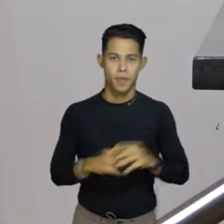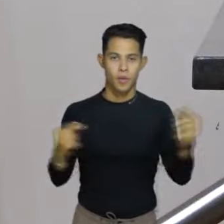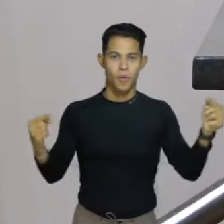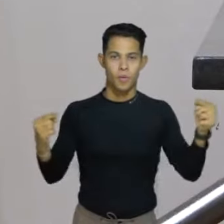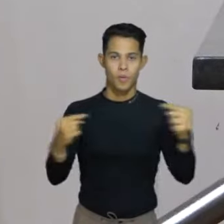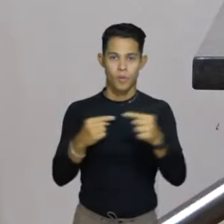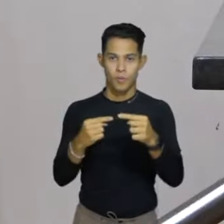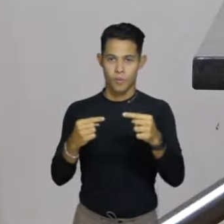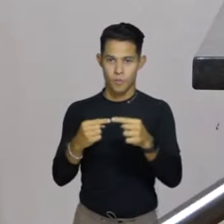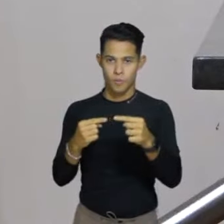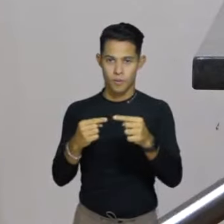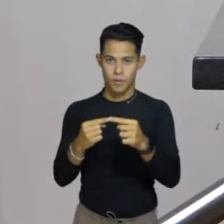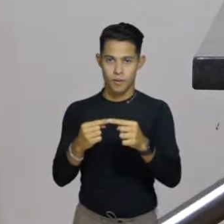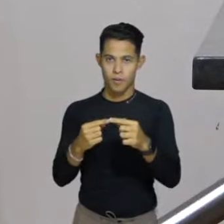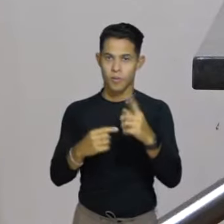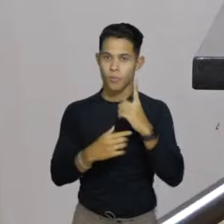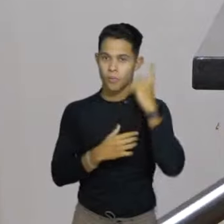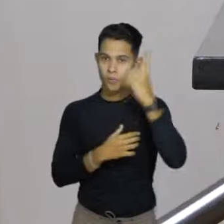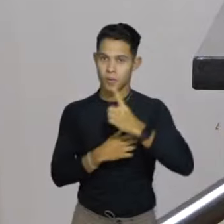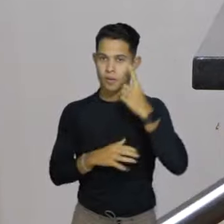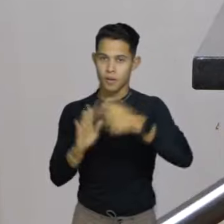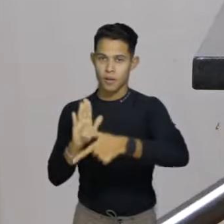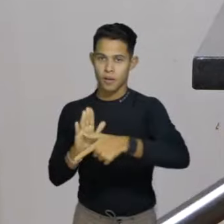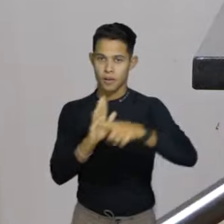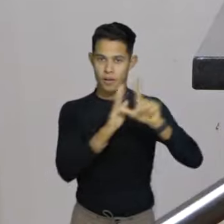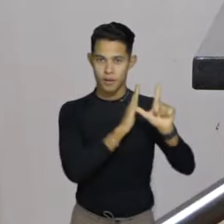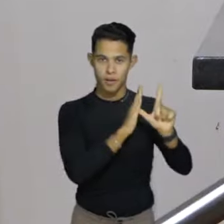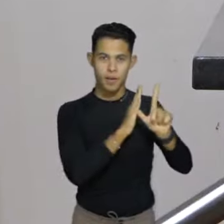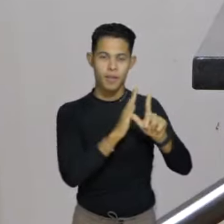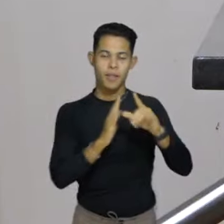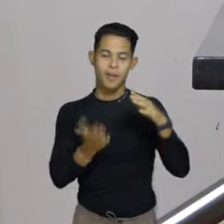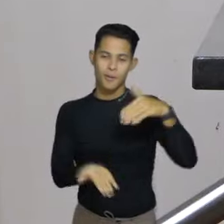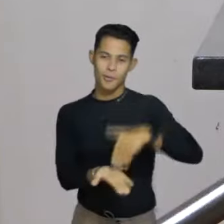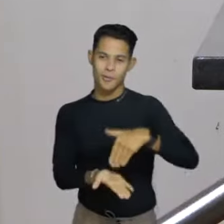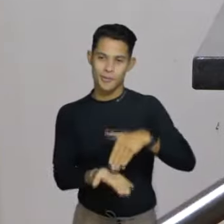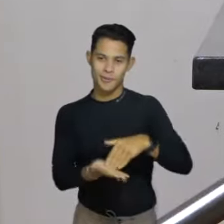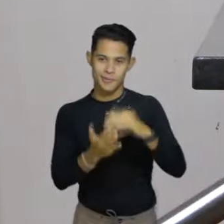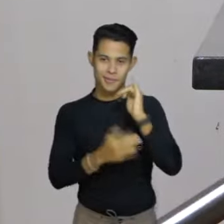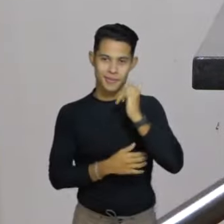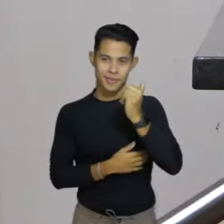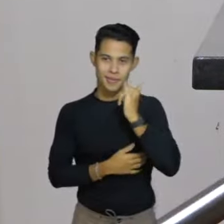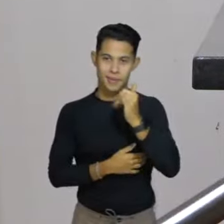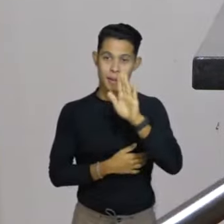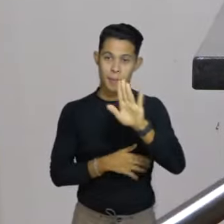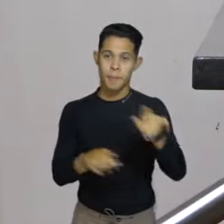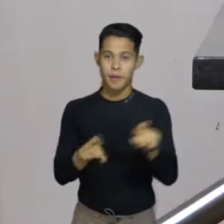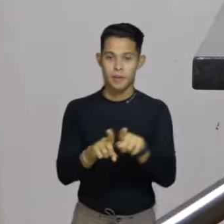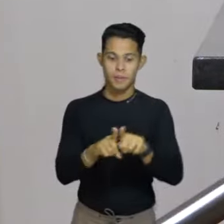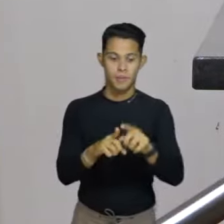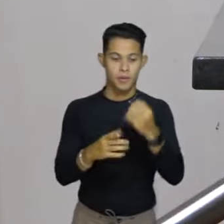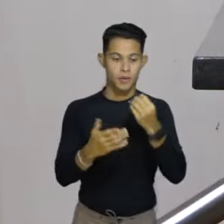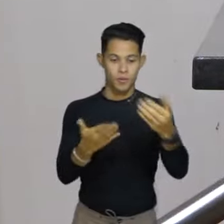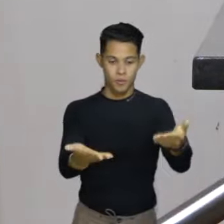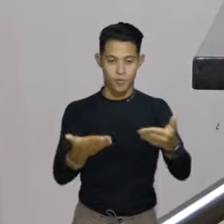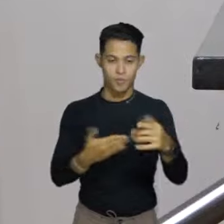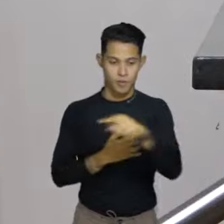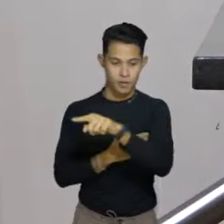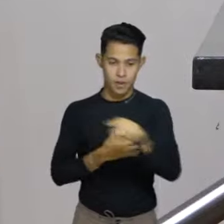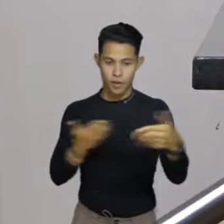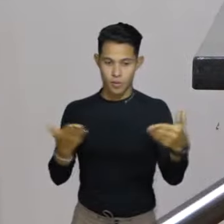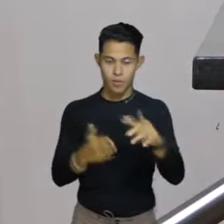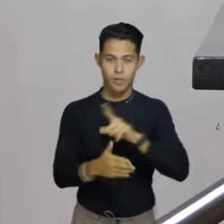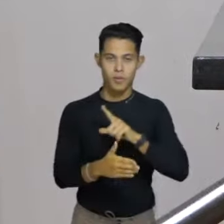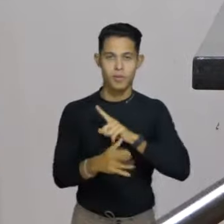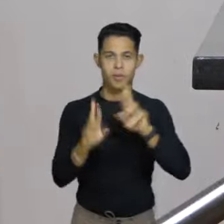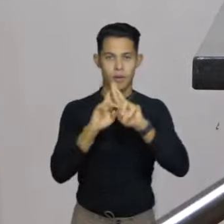que me antecedeu o deputado Sargento Lima em função das últimas notícias mas antes disso queria também fazer um um convite né hoje nós temos uma audiência pública